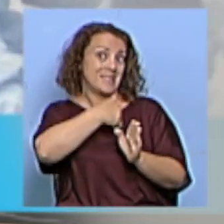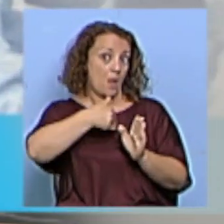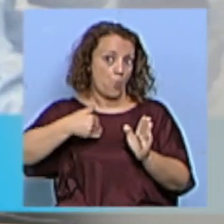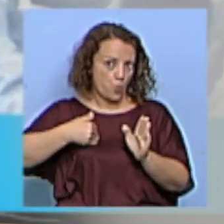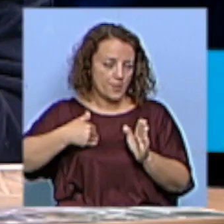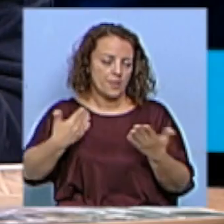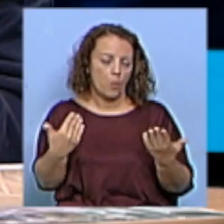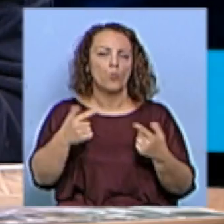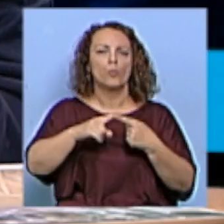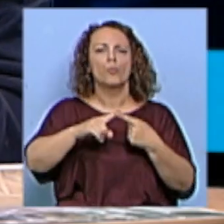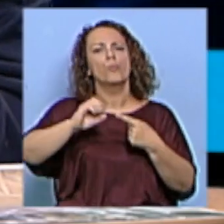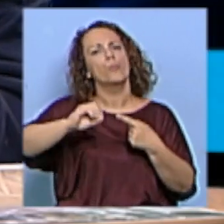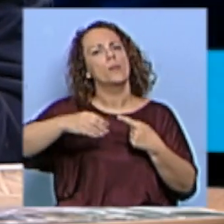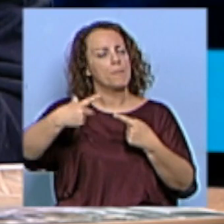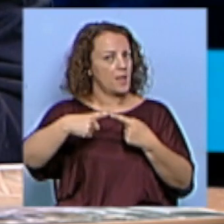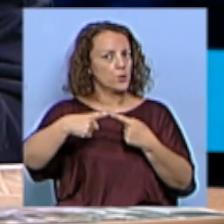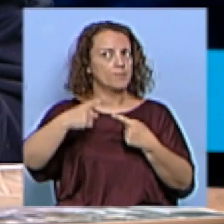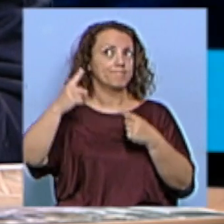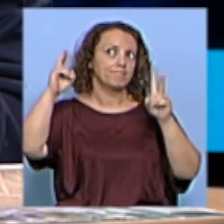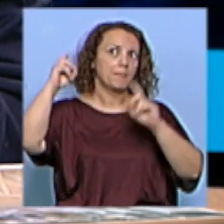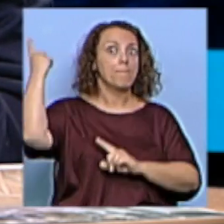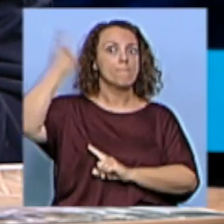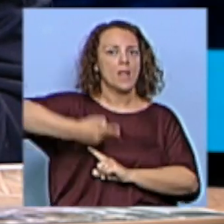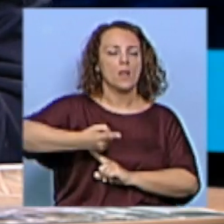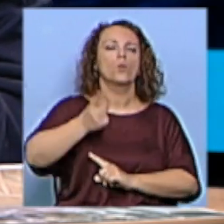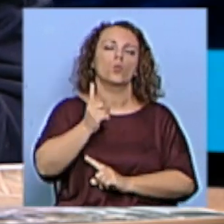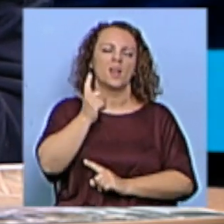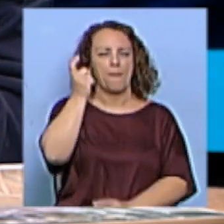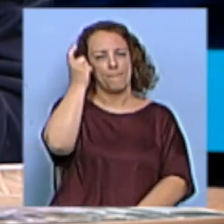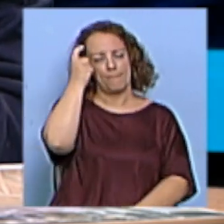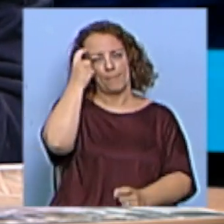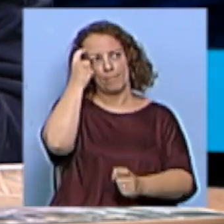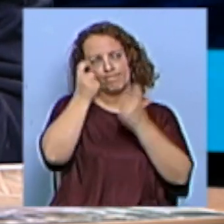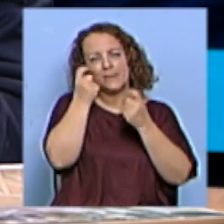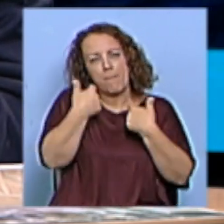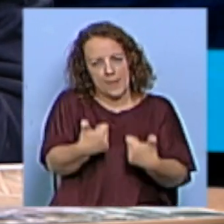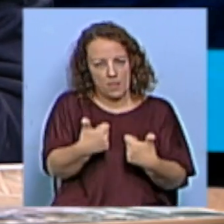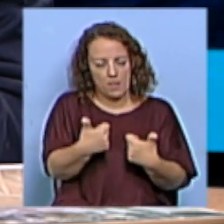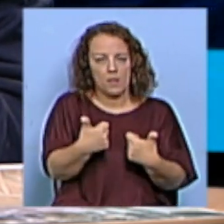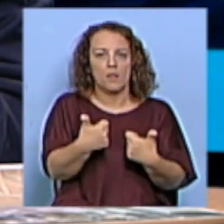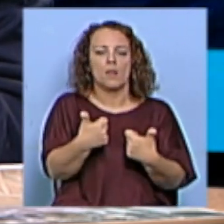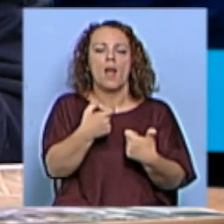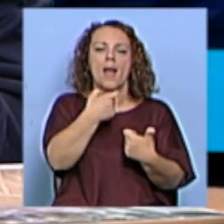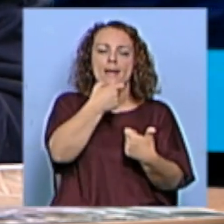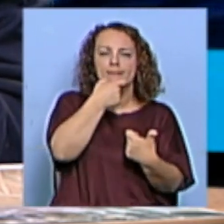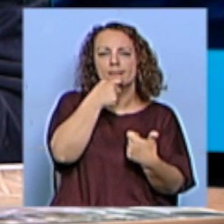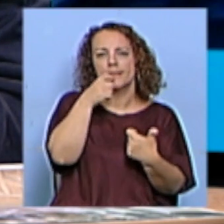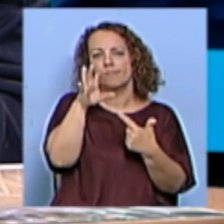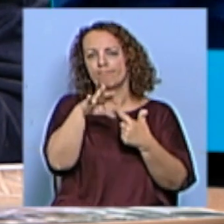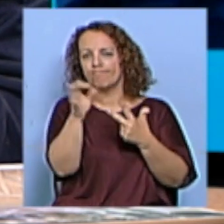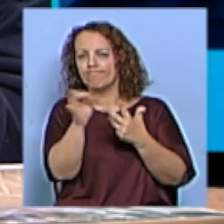o primeiro, diria, mandamento é o bom senso. E o bom senso requer 2 ou 3 questões muito